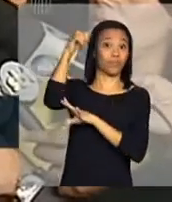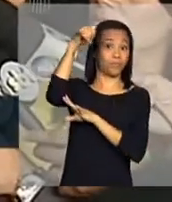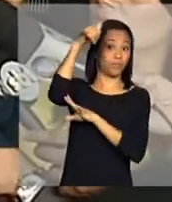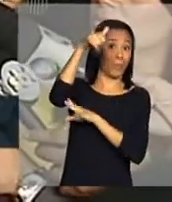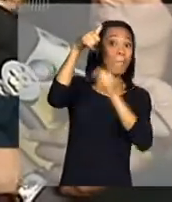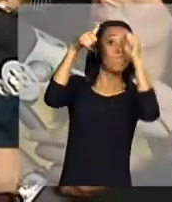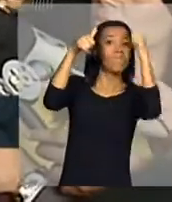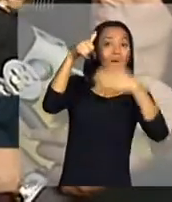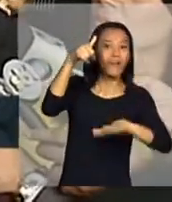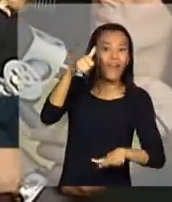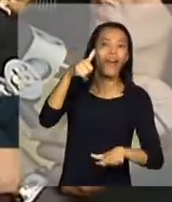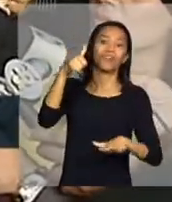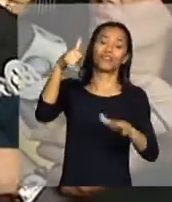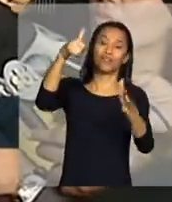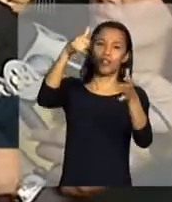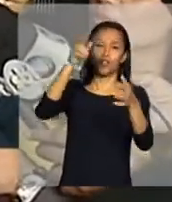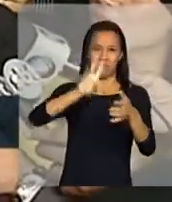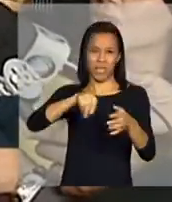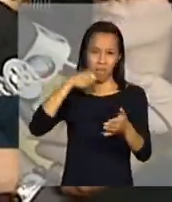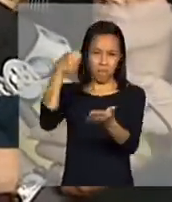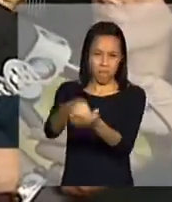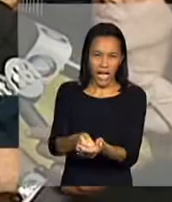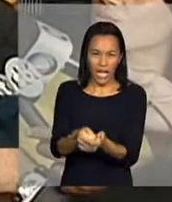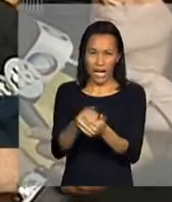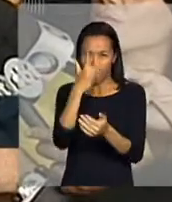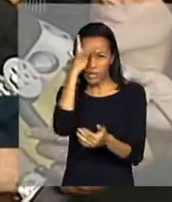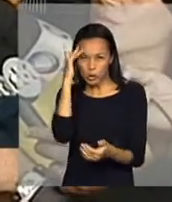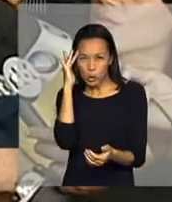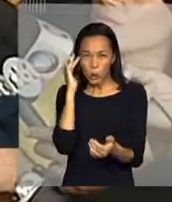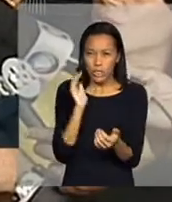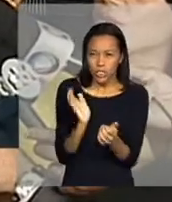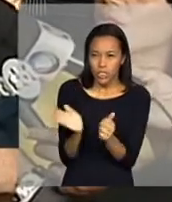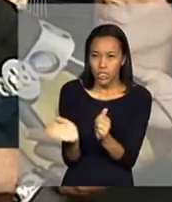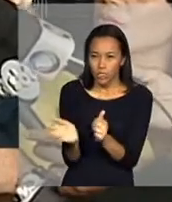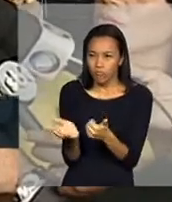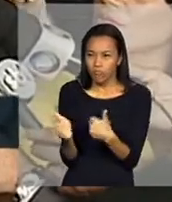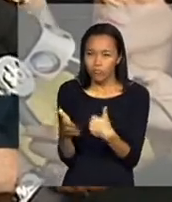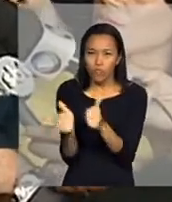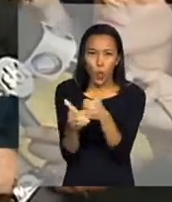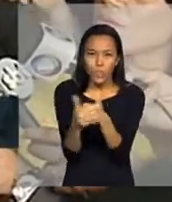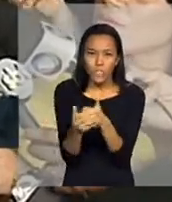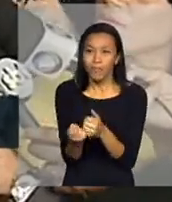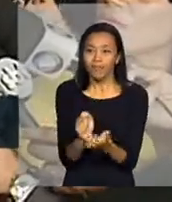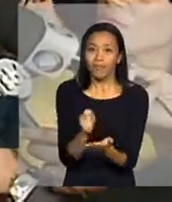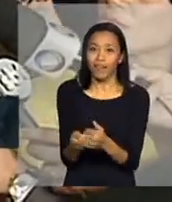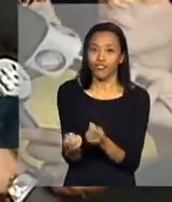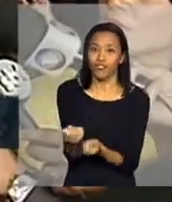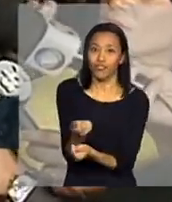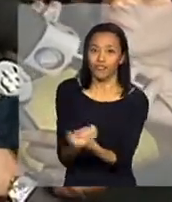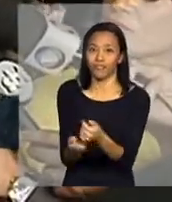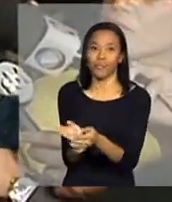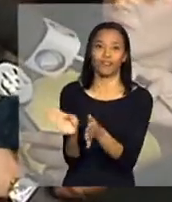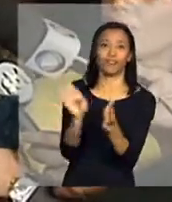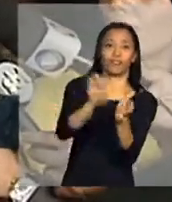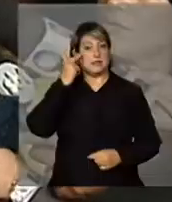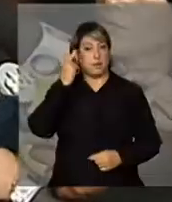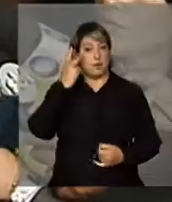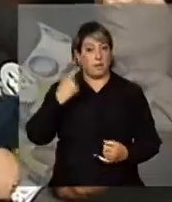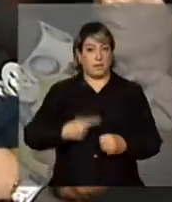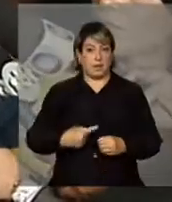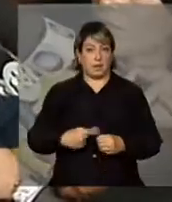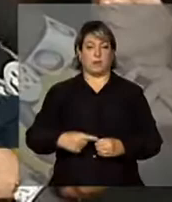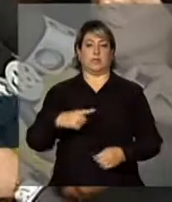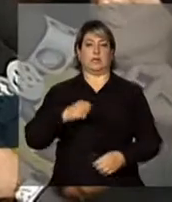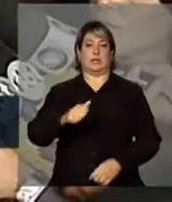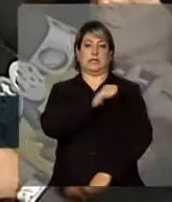mais barato do que pagar os coiotes para chegar até onde eles chegam, e entram pelas grandes cidades. Entram para São Paulo, entram